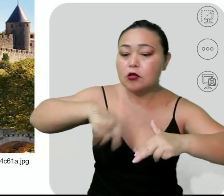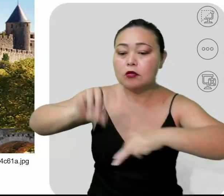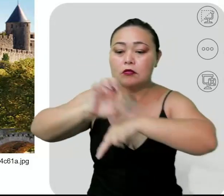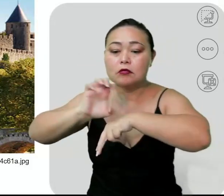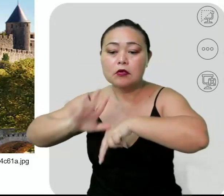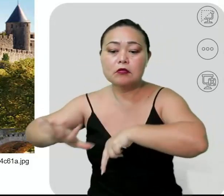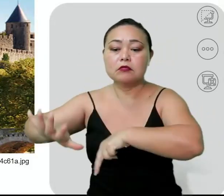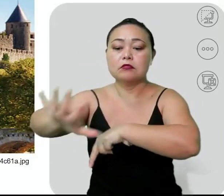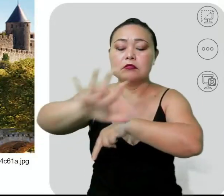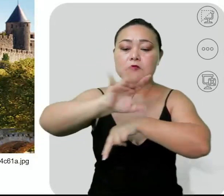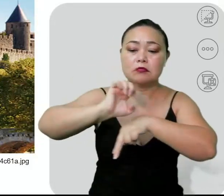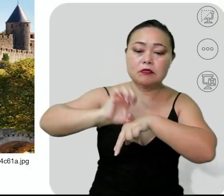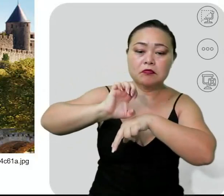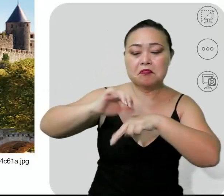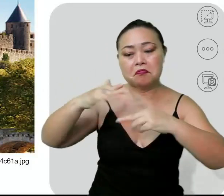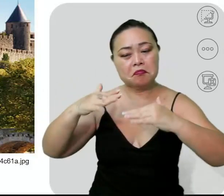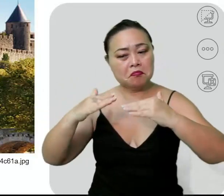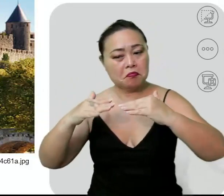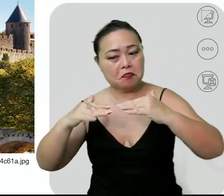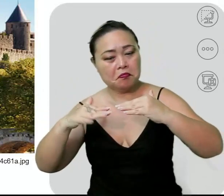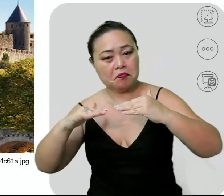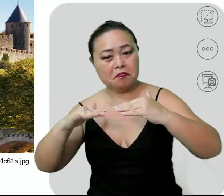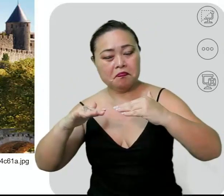né? Médio